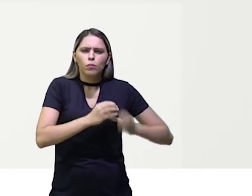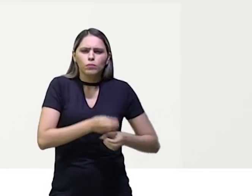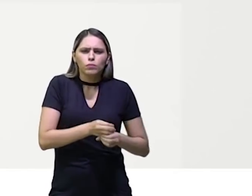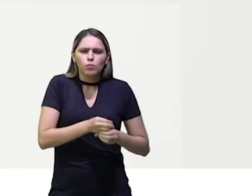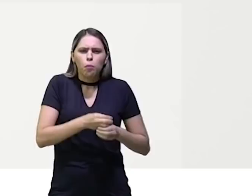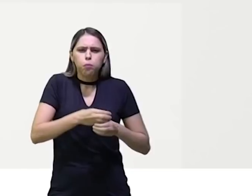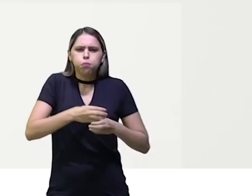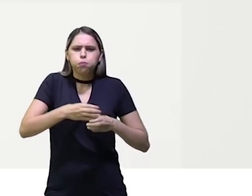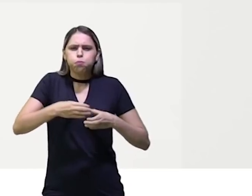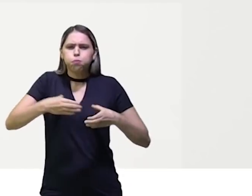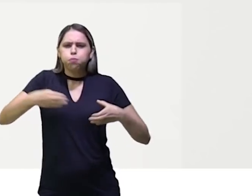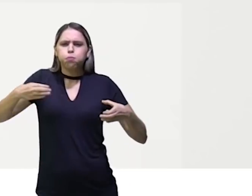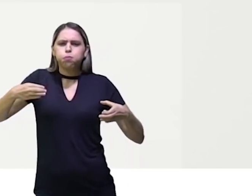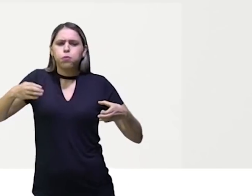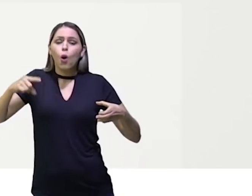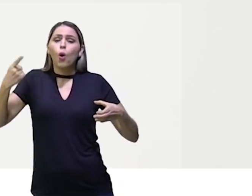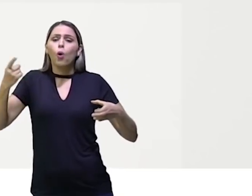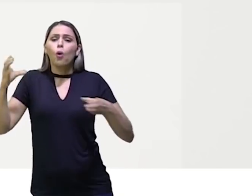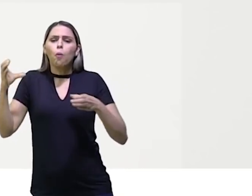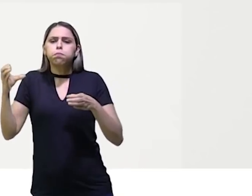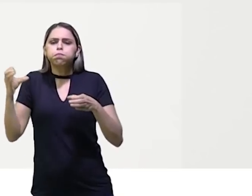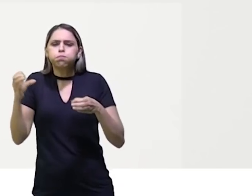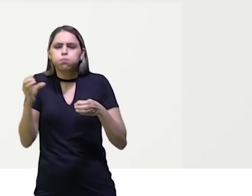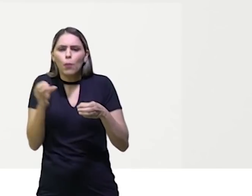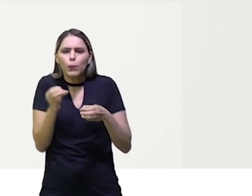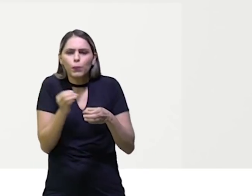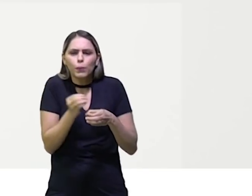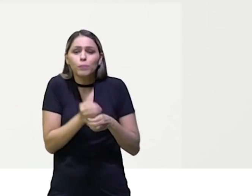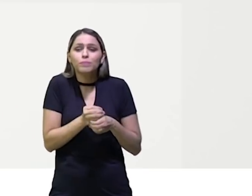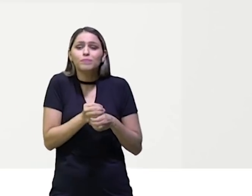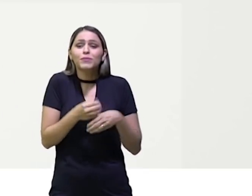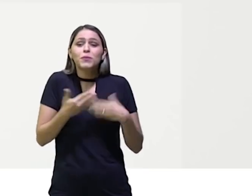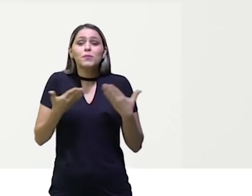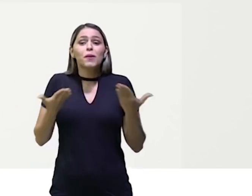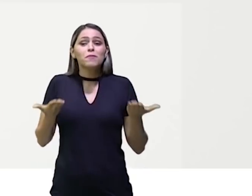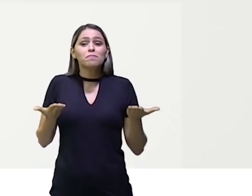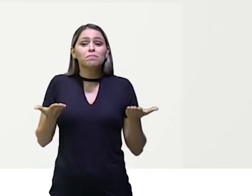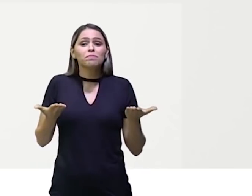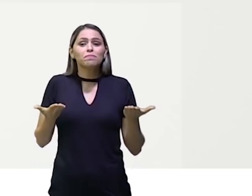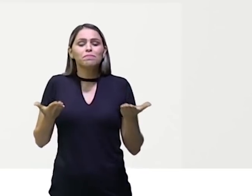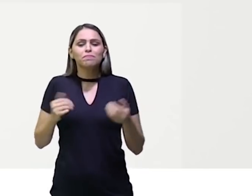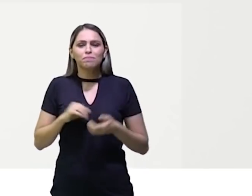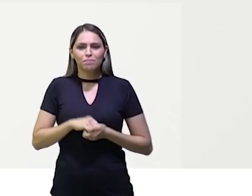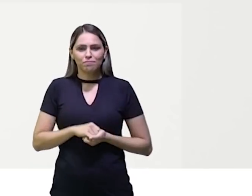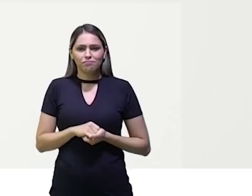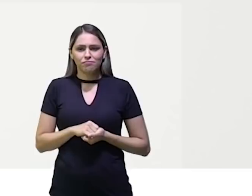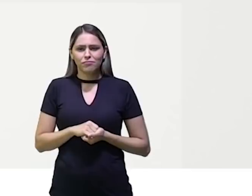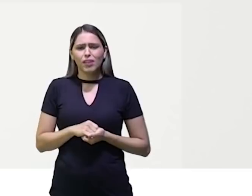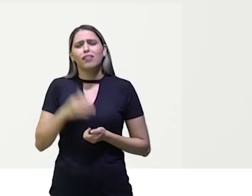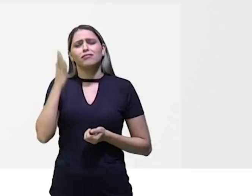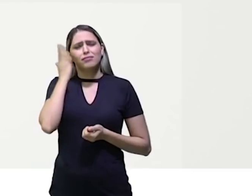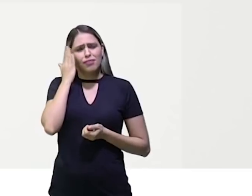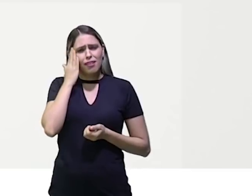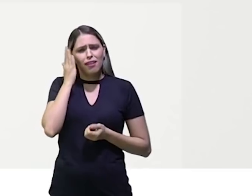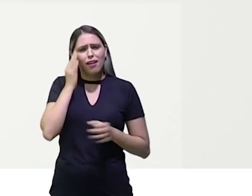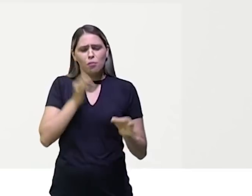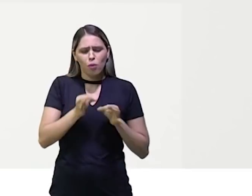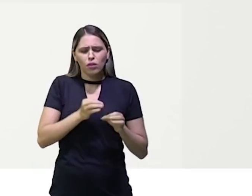ordem? Crescente ou decrescente? Olha o que você respondeu. Ordem